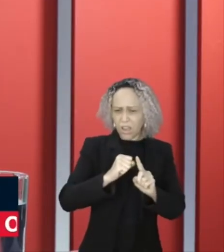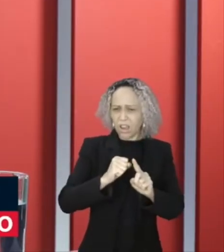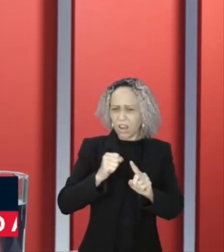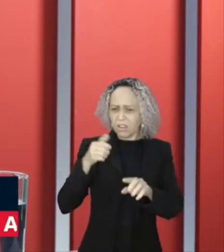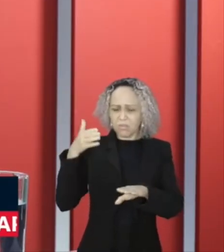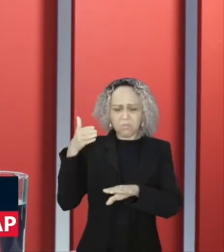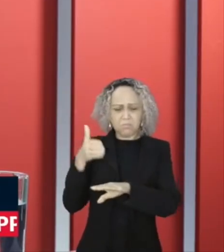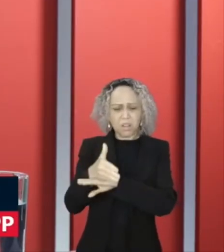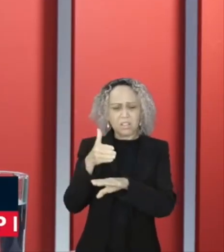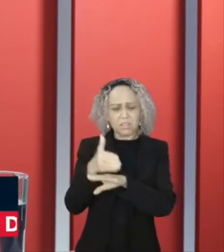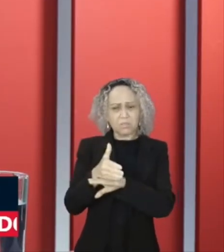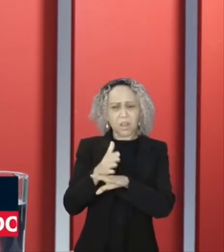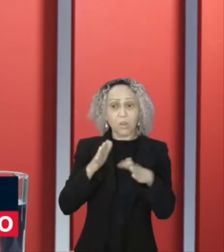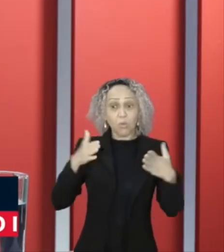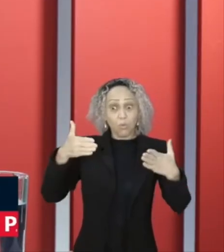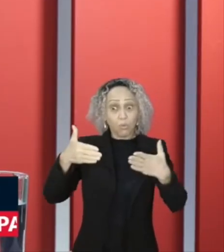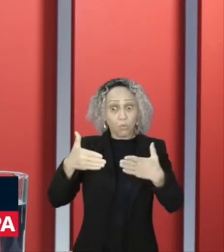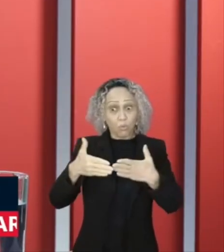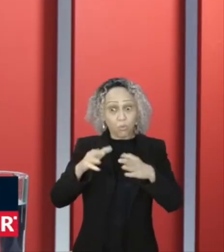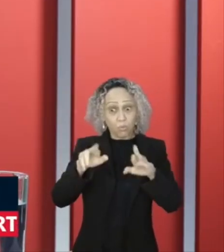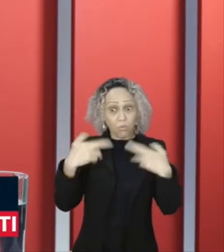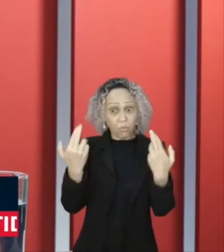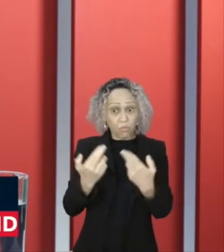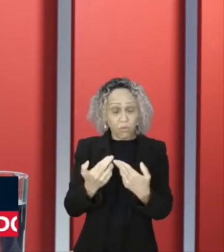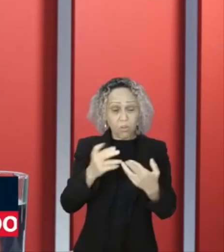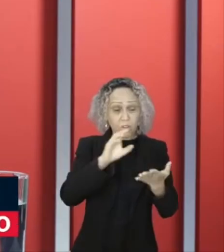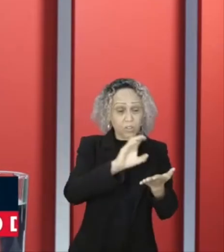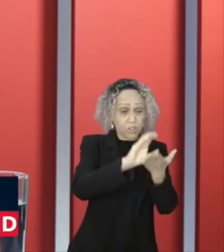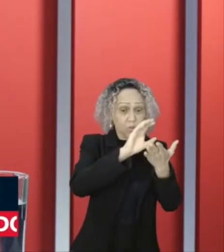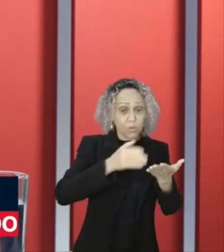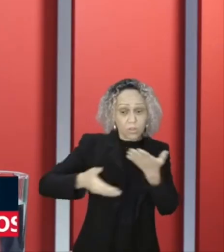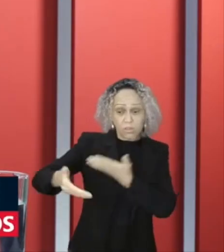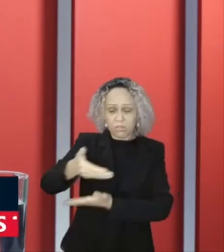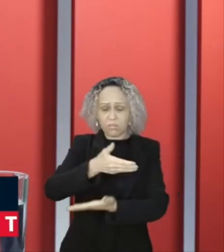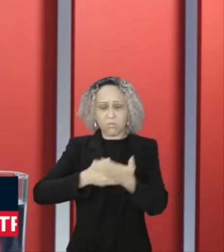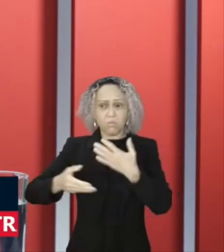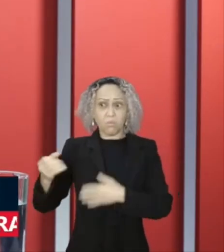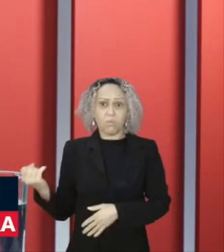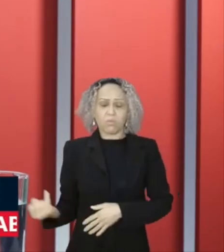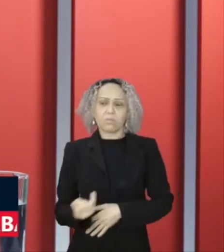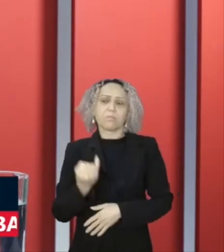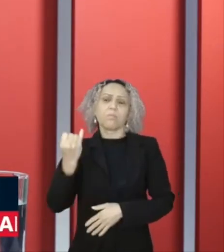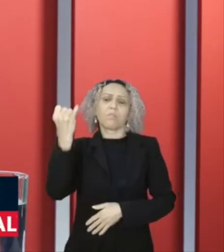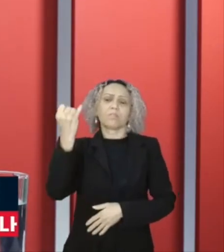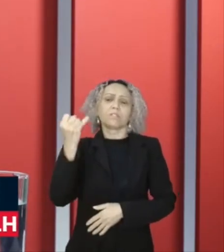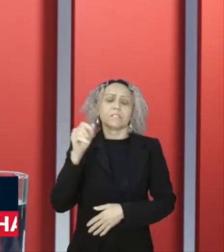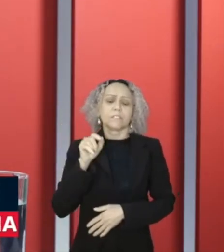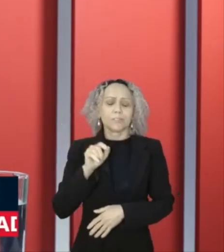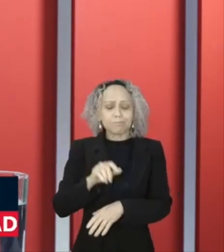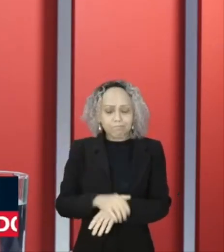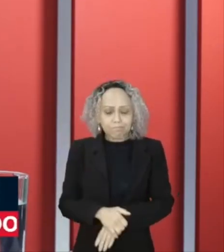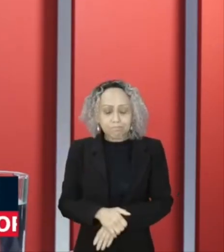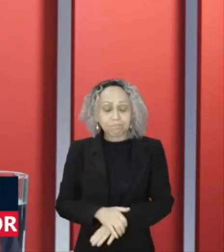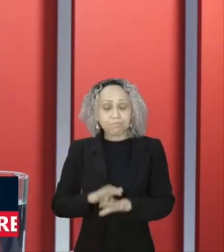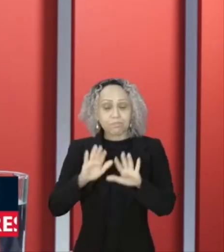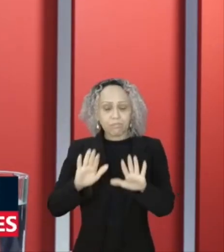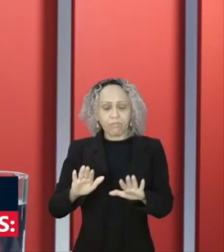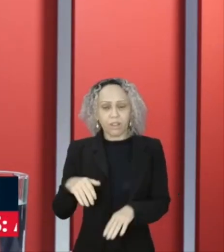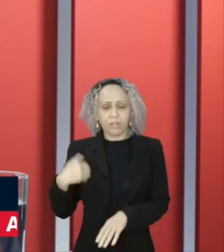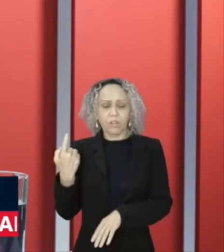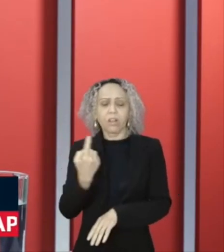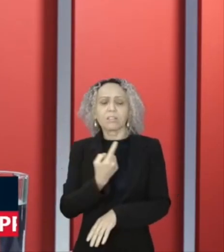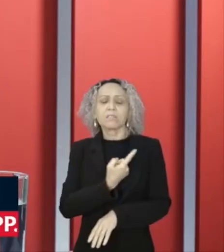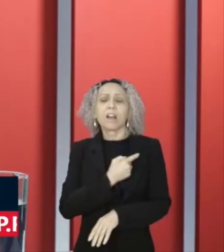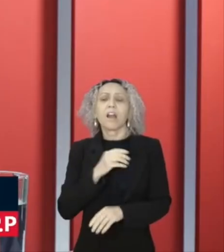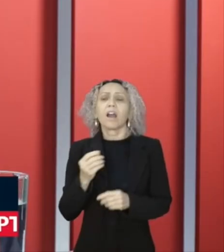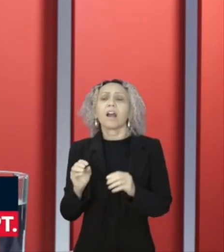Interconselhos através desse novo Conselho de Participação Social. Então, acho que nós estamos agora no caminho, né, claro,